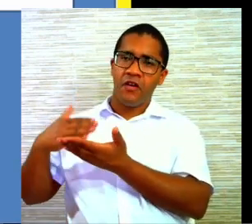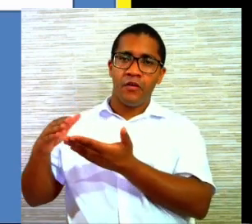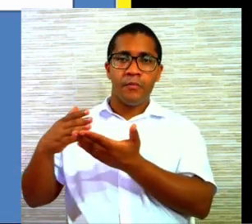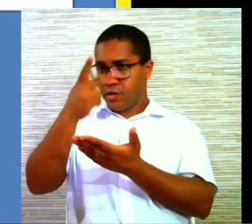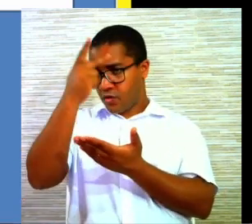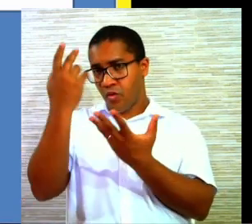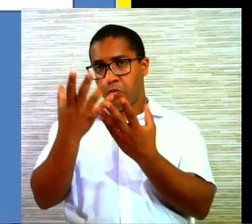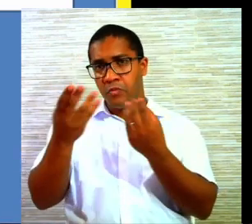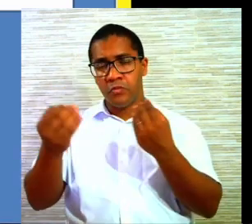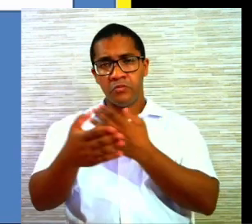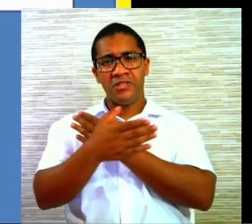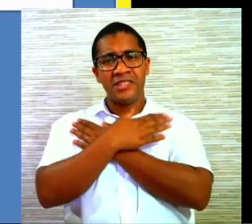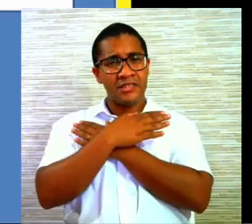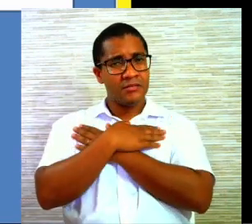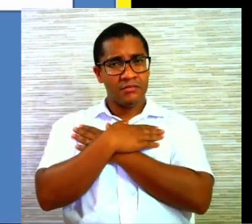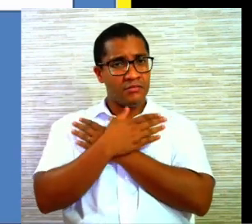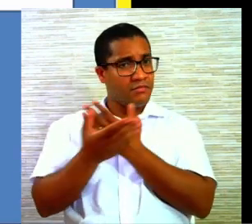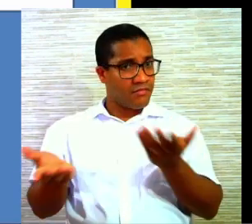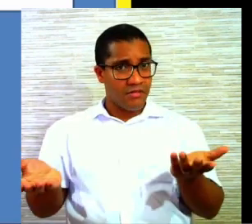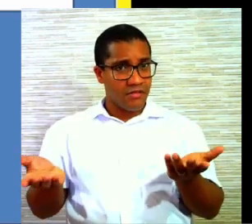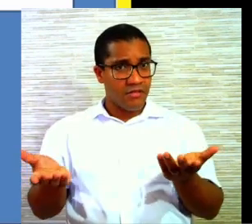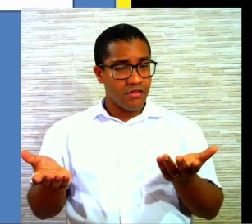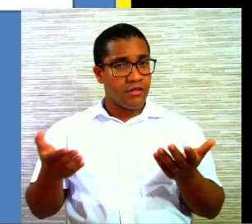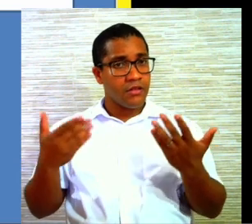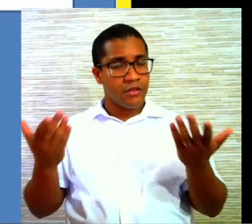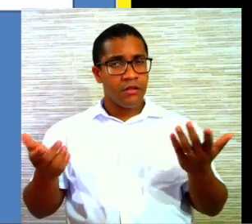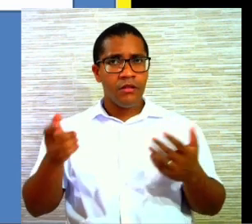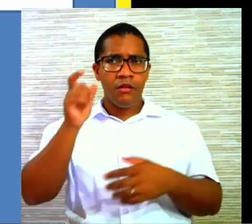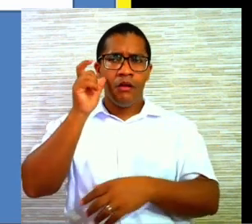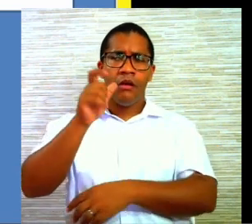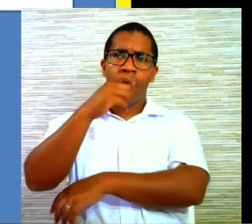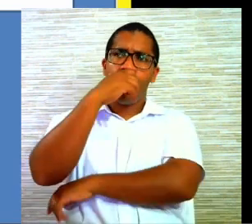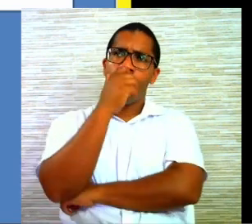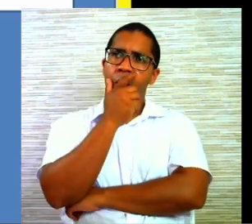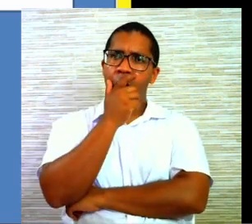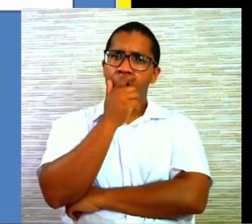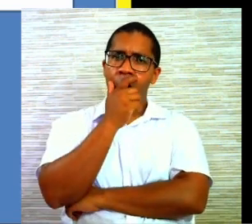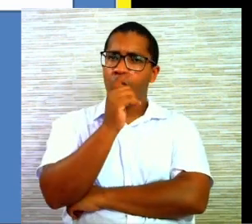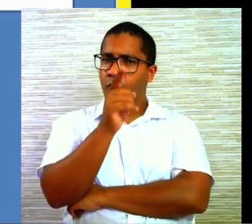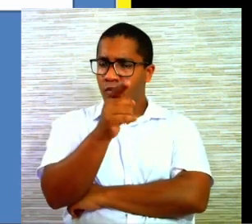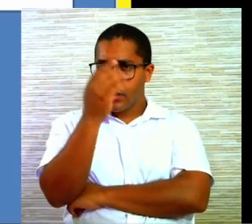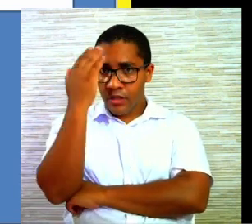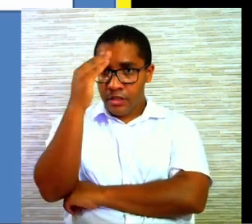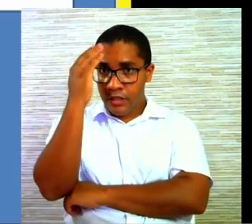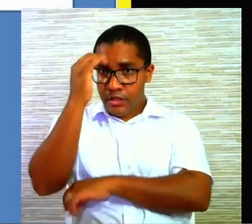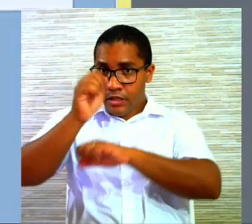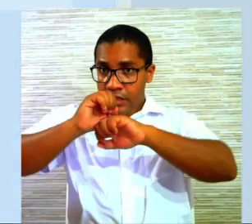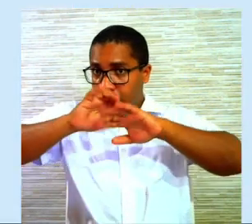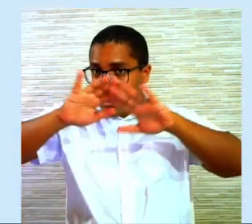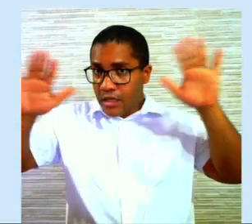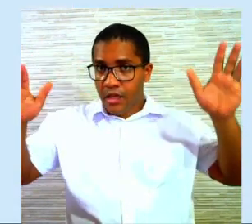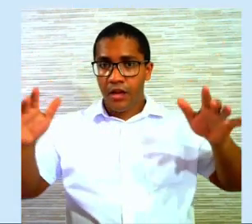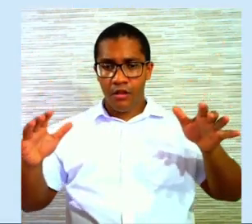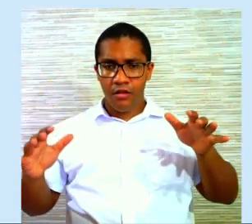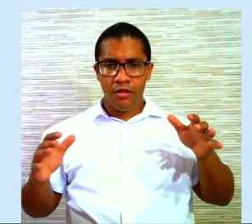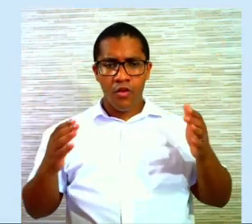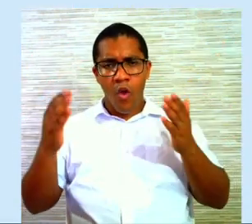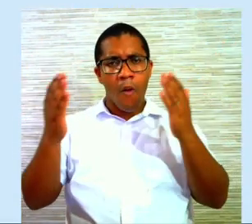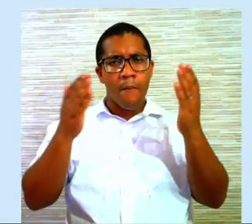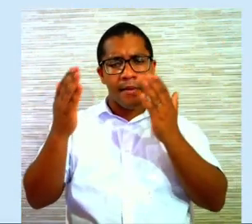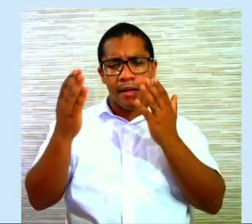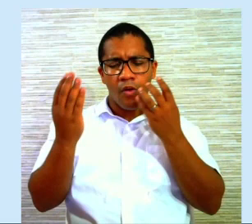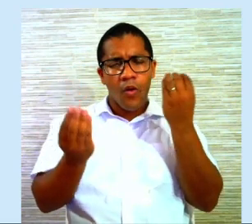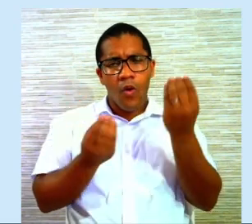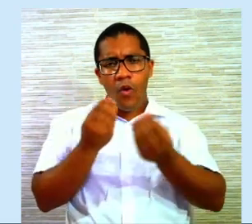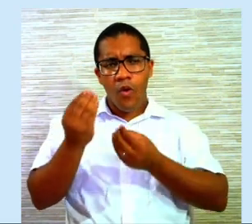trabalhadores desempregados. Então, vejamos, é interessante que vocês compreendam, pessoal, essa relação,